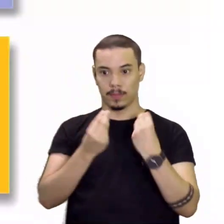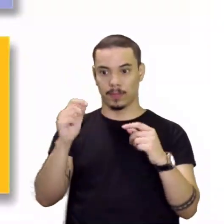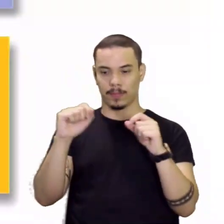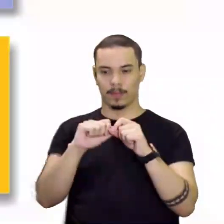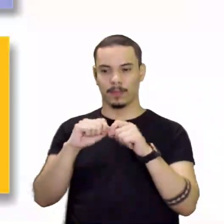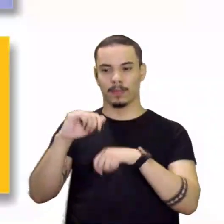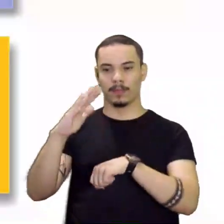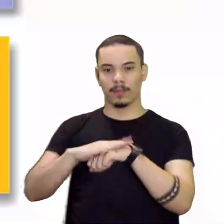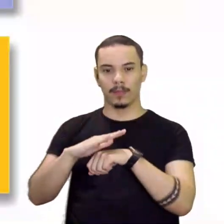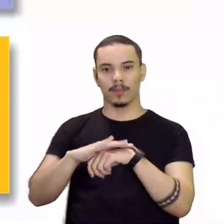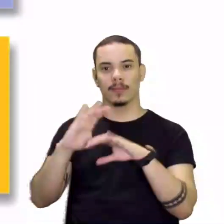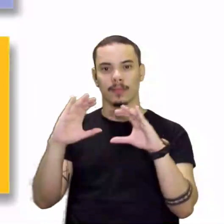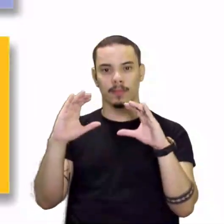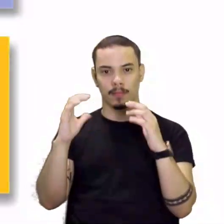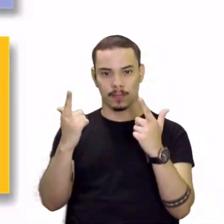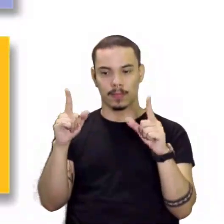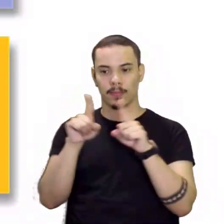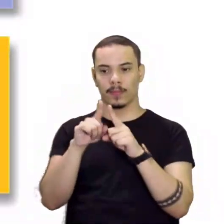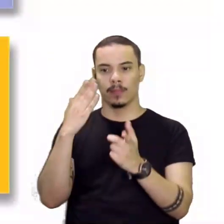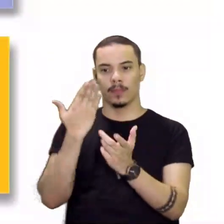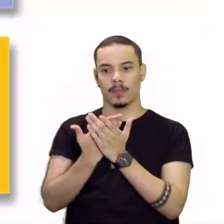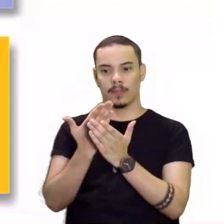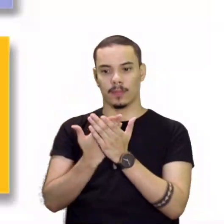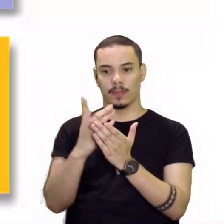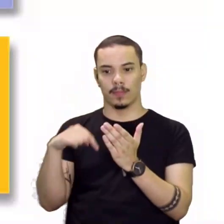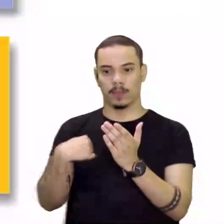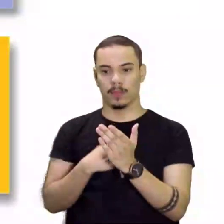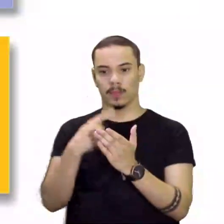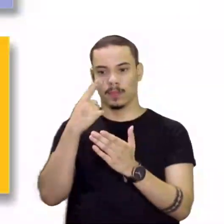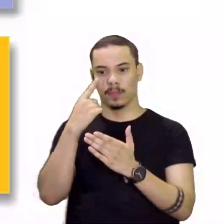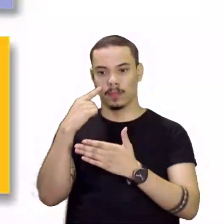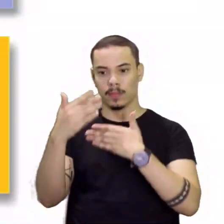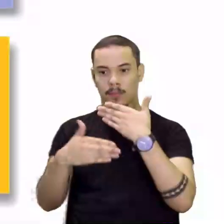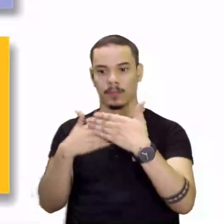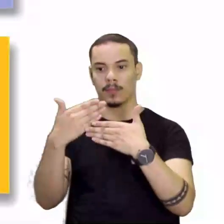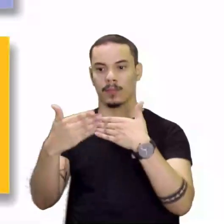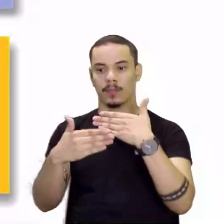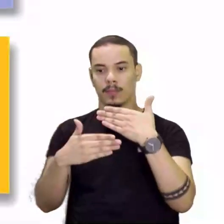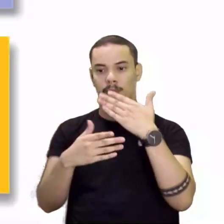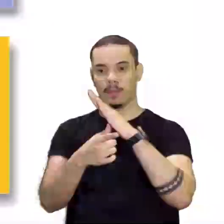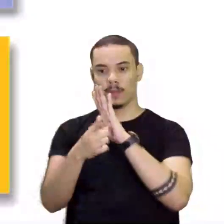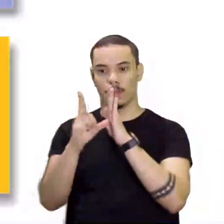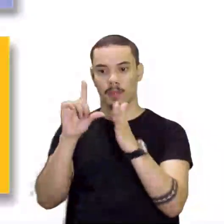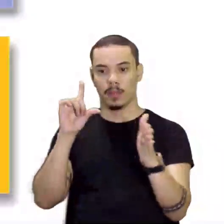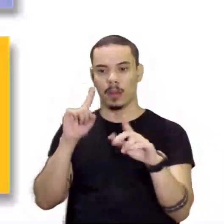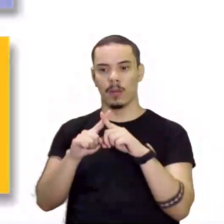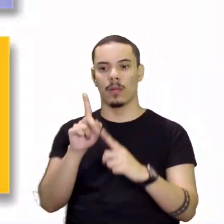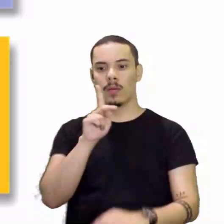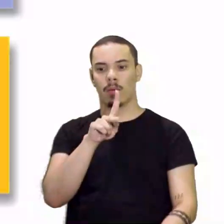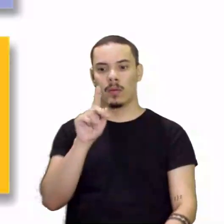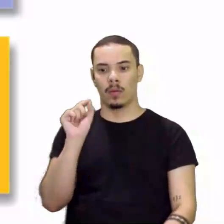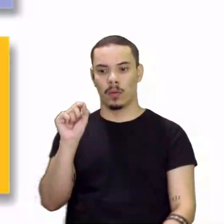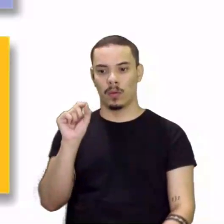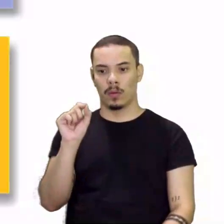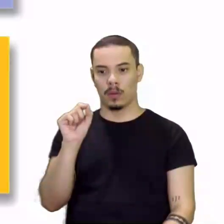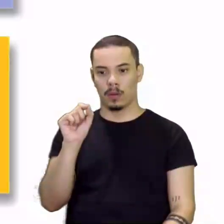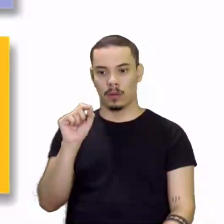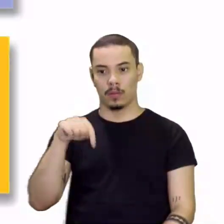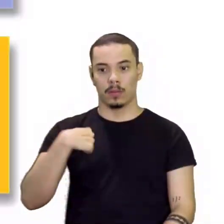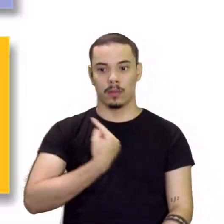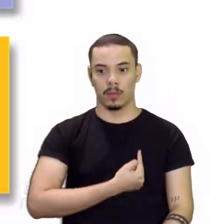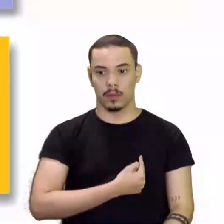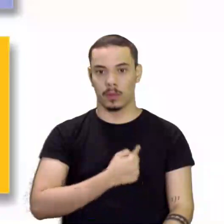E, claro, esses escudos cristalinos formam também os dobramentos antigos. Mas, professor, o que é isso? É porque no Brasil nós não